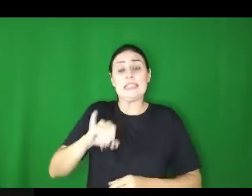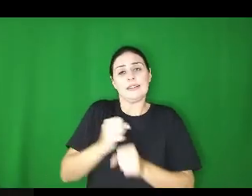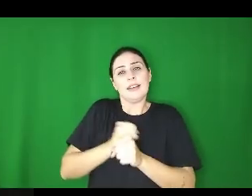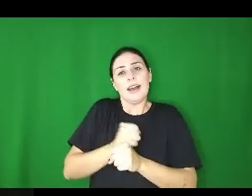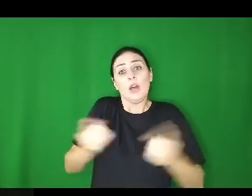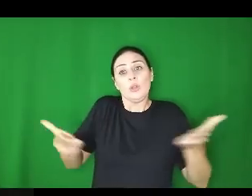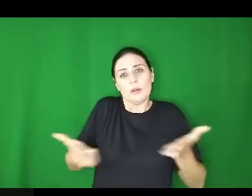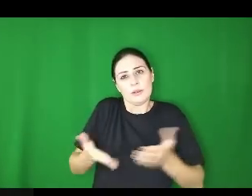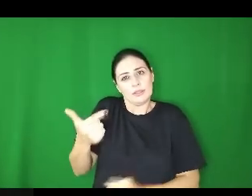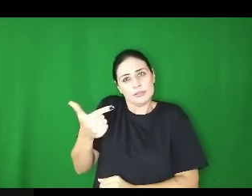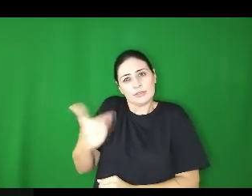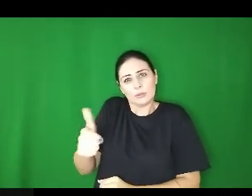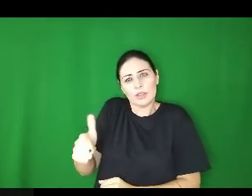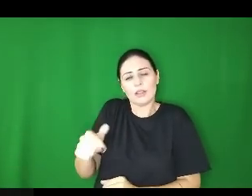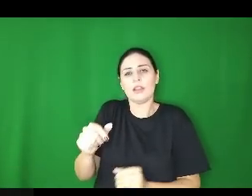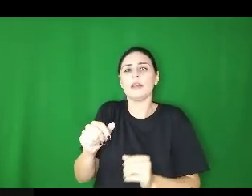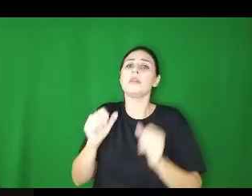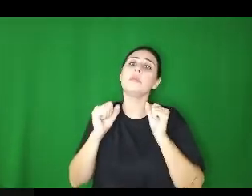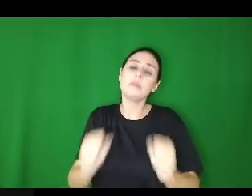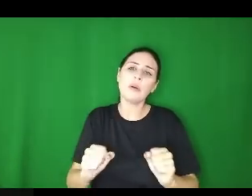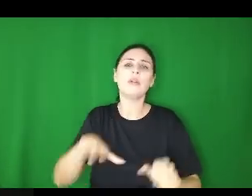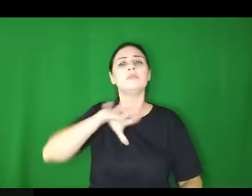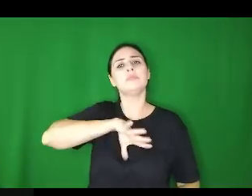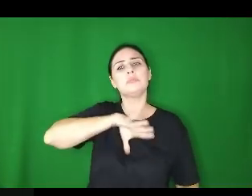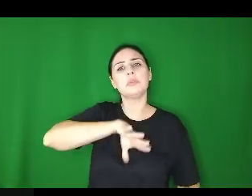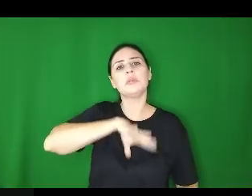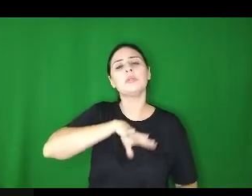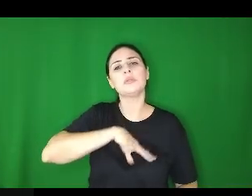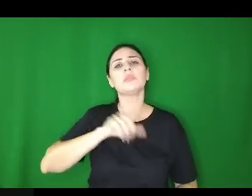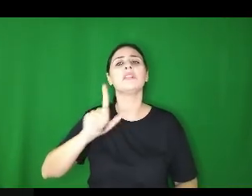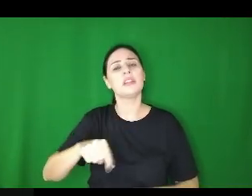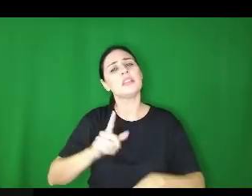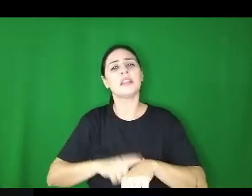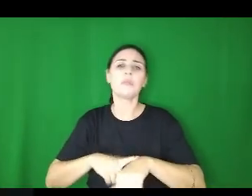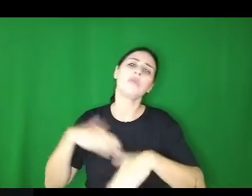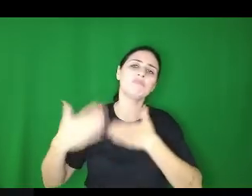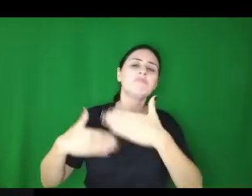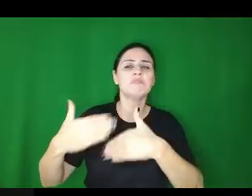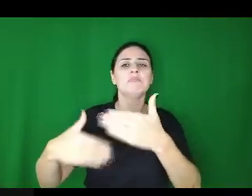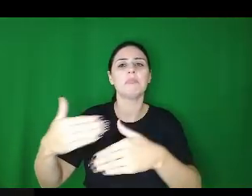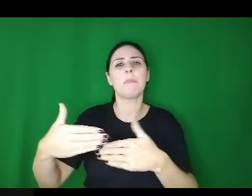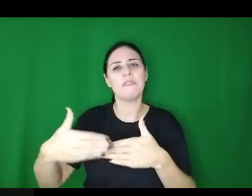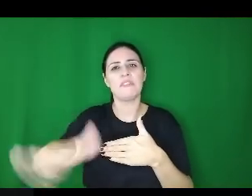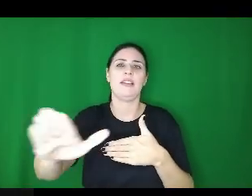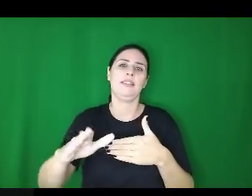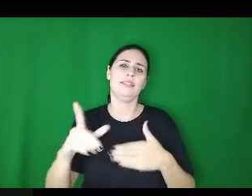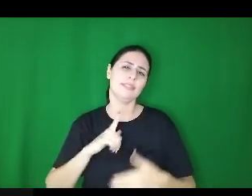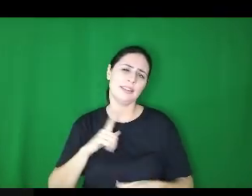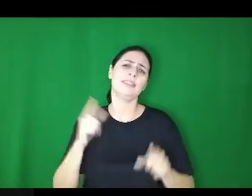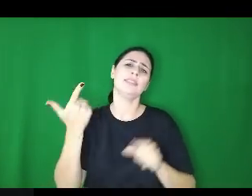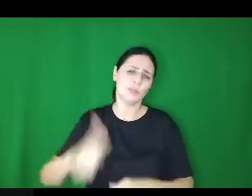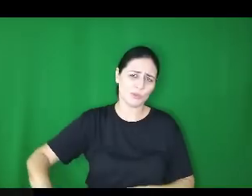vamos supor, um adulto, um pouco escolaridade, não confunde boleto com receita, não sabe o que é uma receita, o que é um boleto e tal. Então,